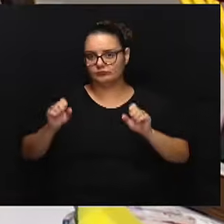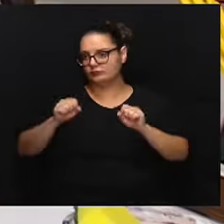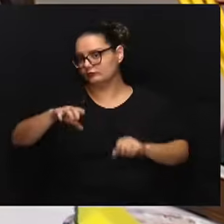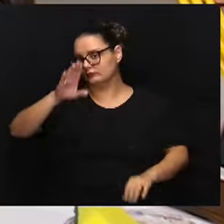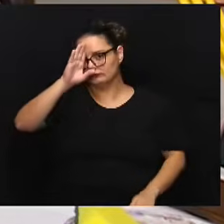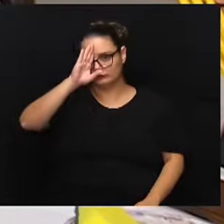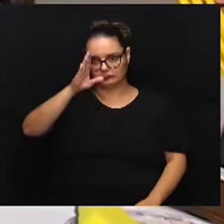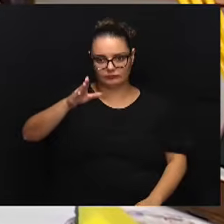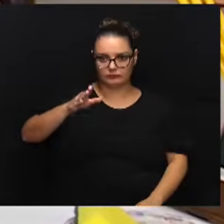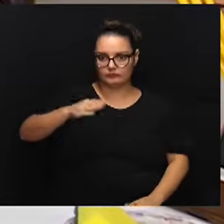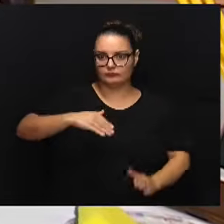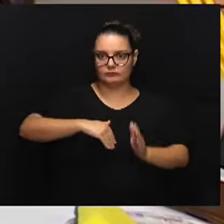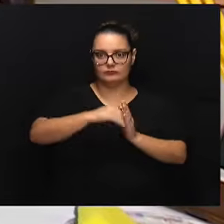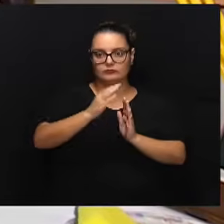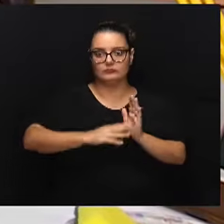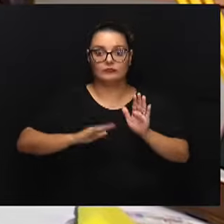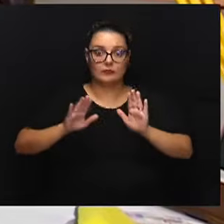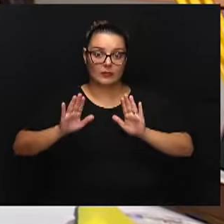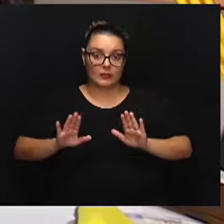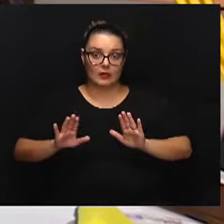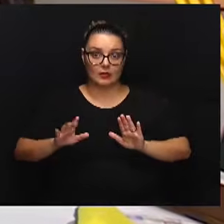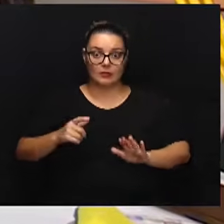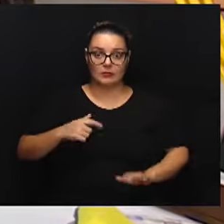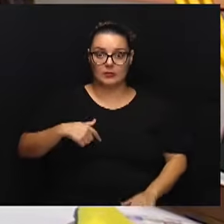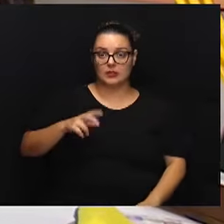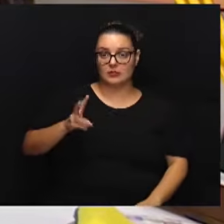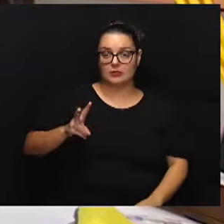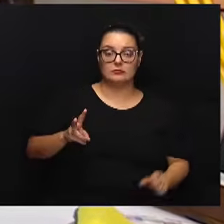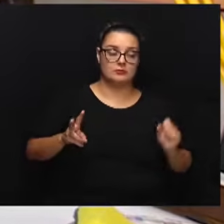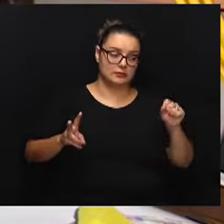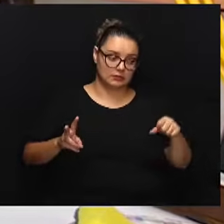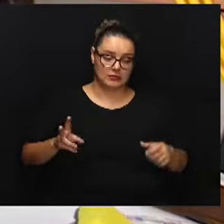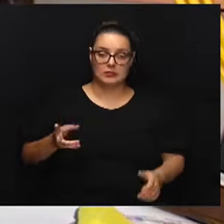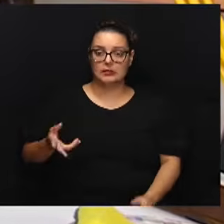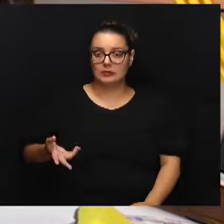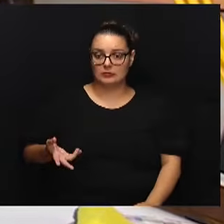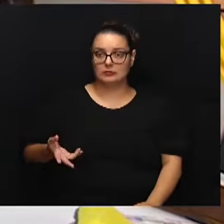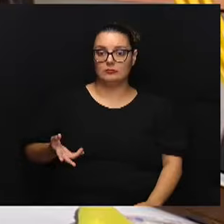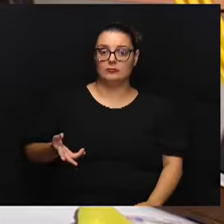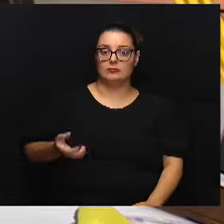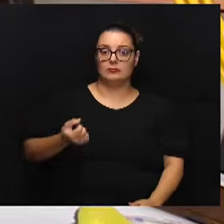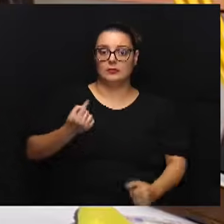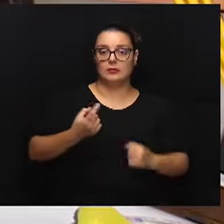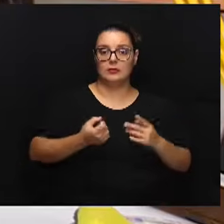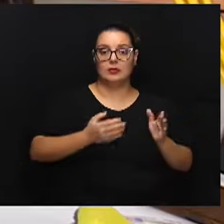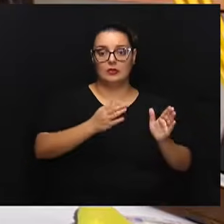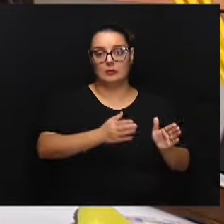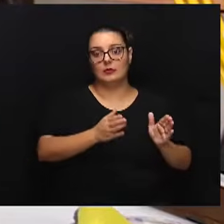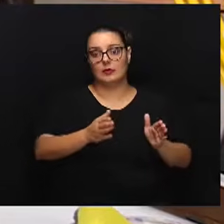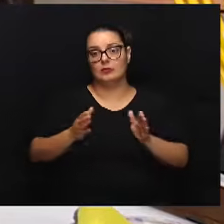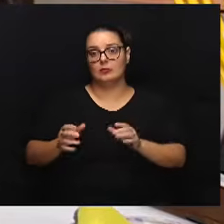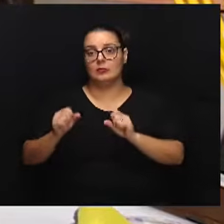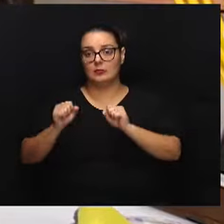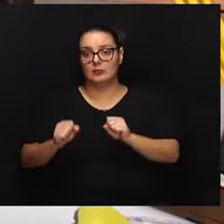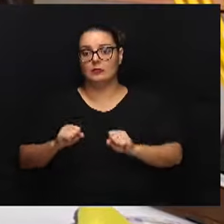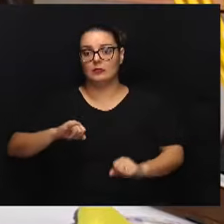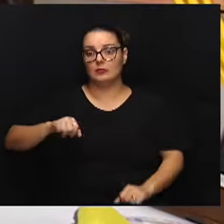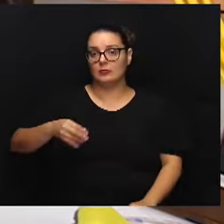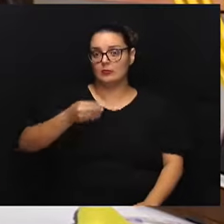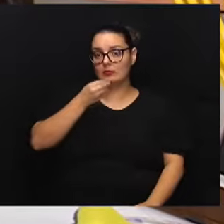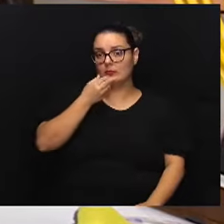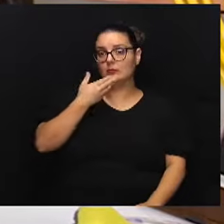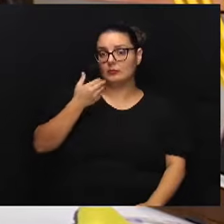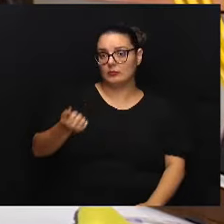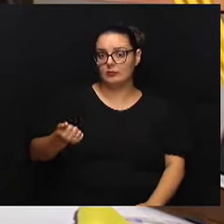diretamente na tela, no quadro. Mas eu sempre gosto primeiro de seguir algumas etapas para poder ir aproveitando melhor